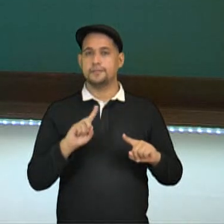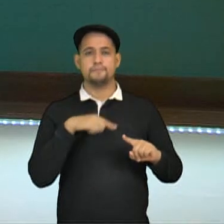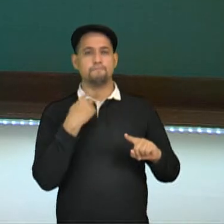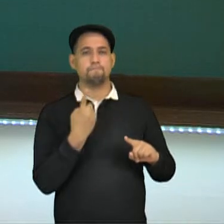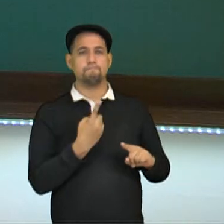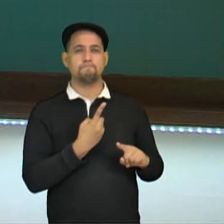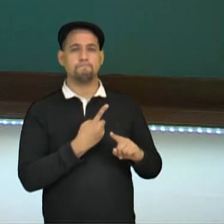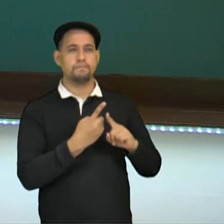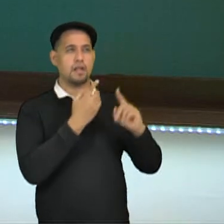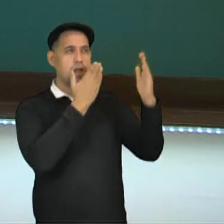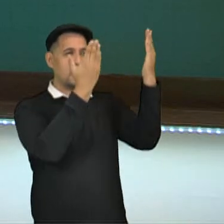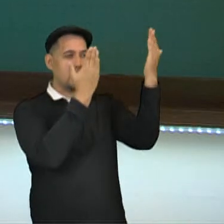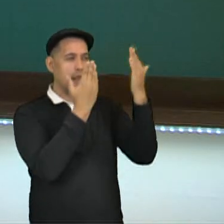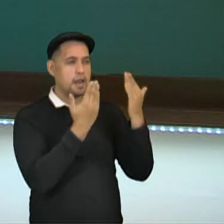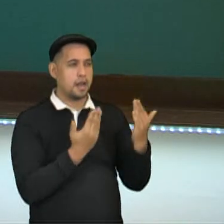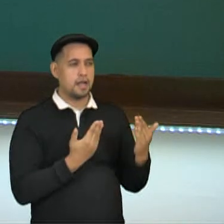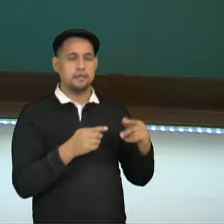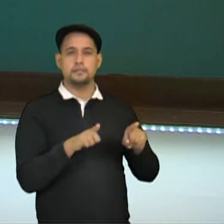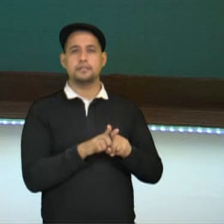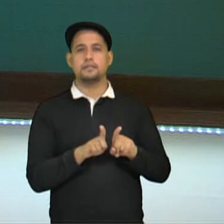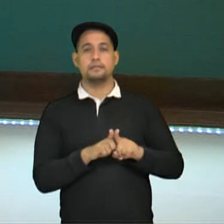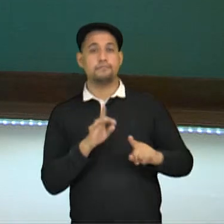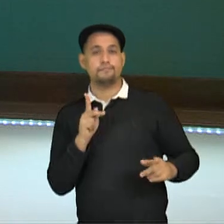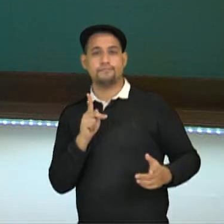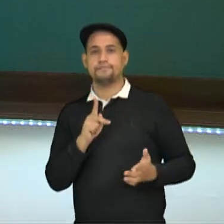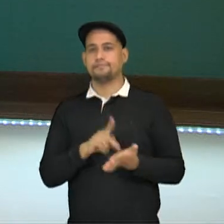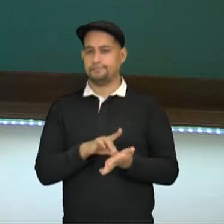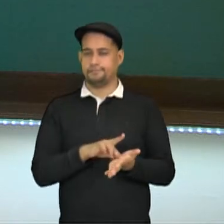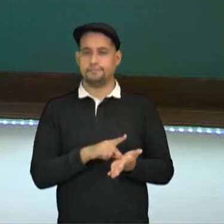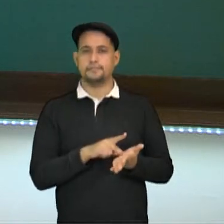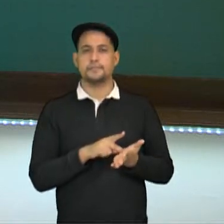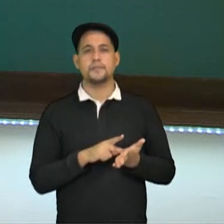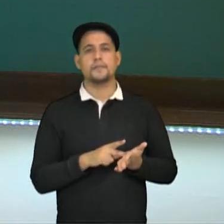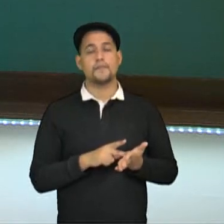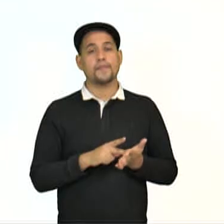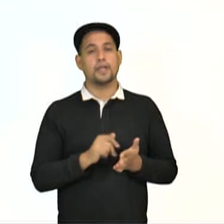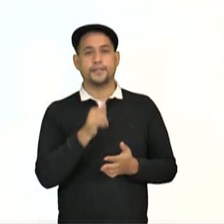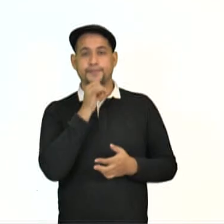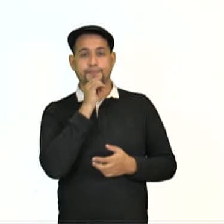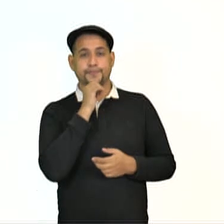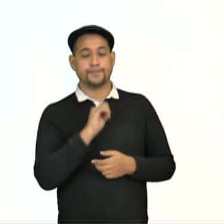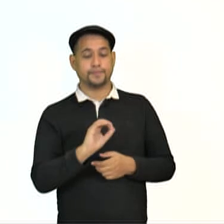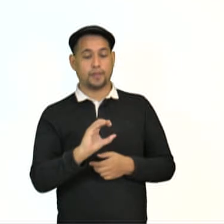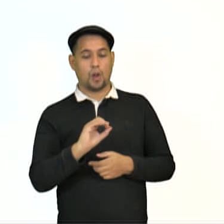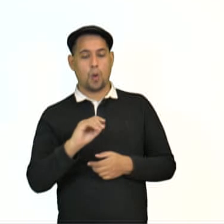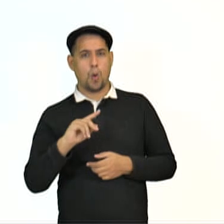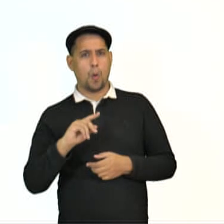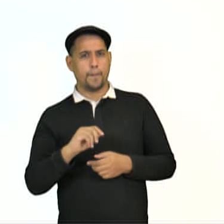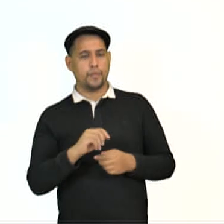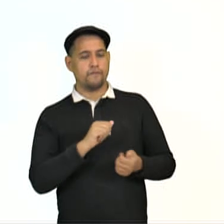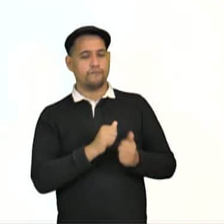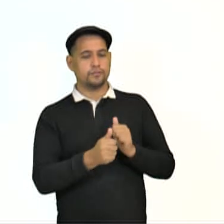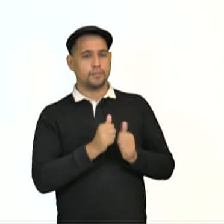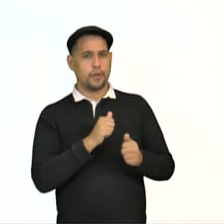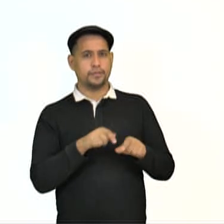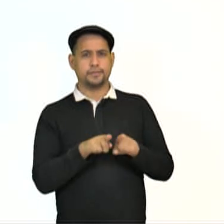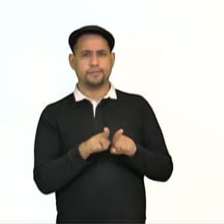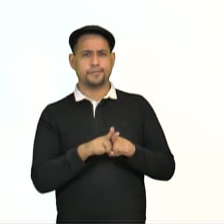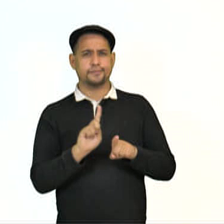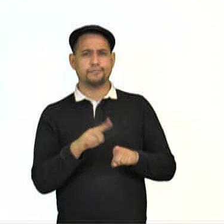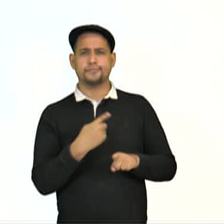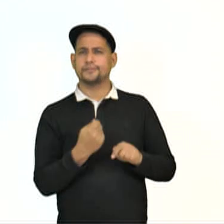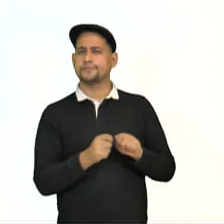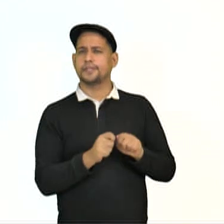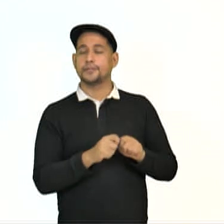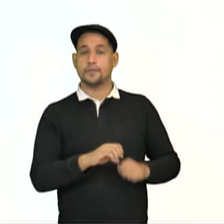vamos analisar aqui uma situação real. Durante a Copa do Mundo de Futebol Feminino, realizada